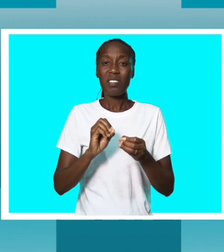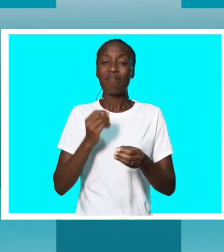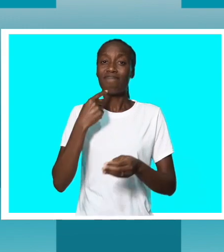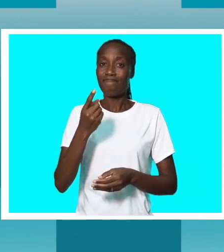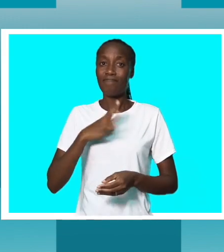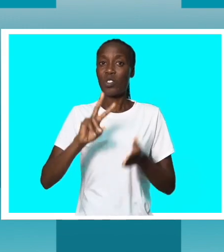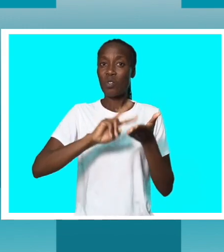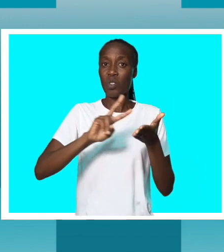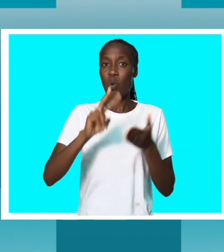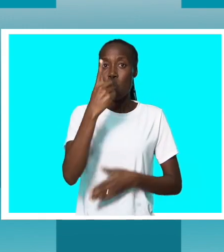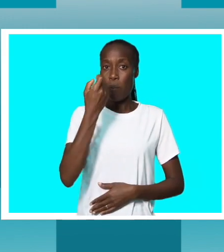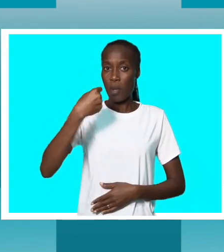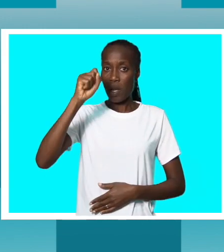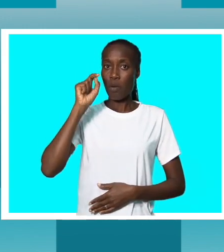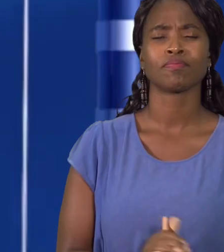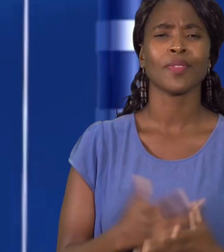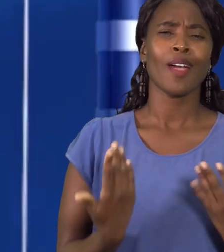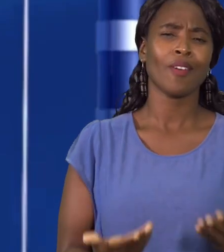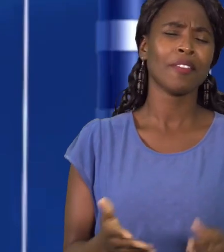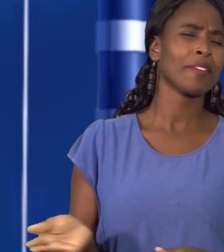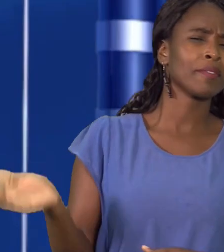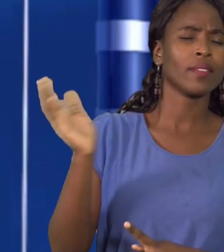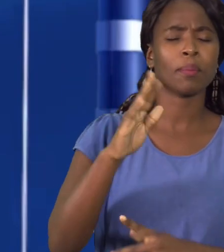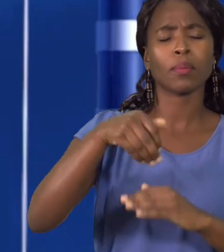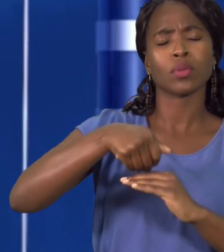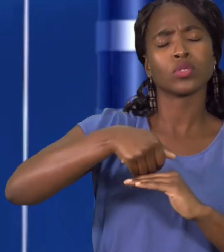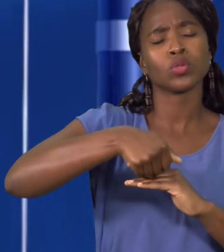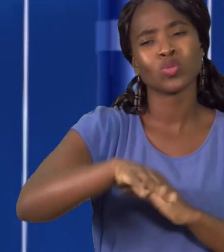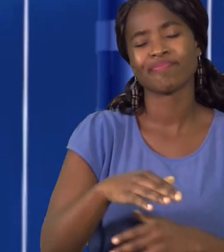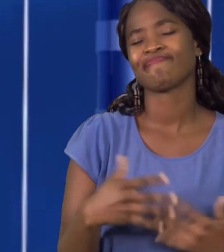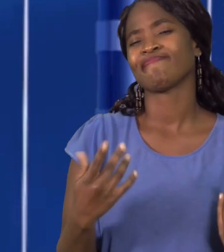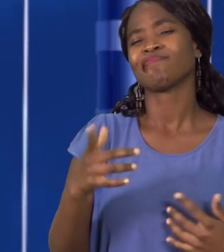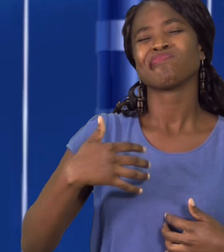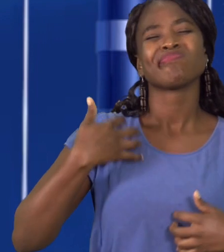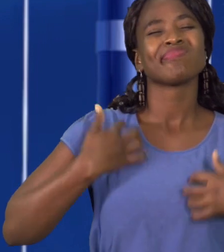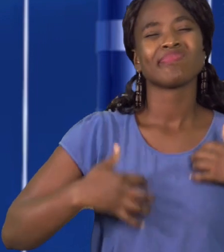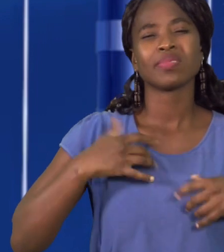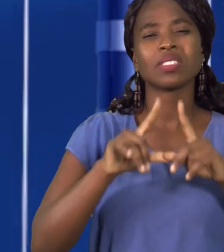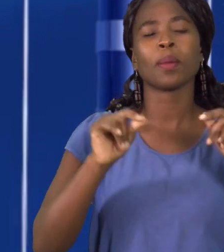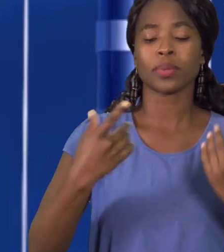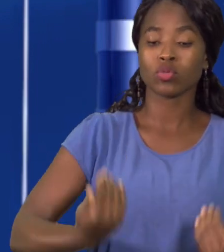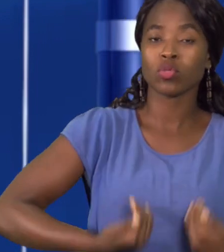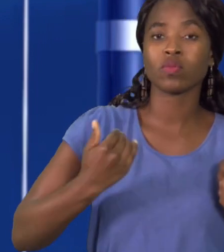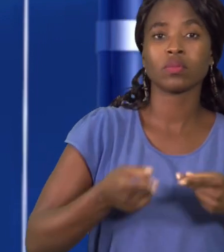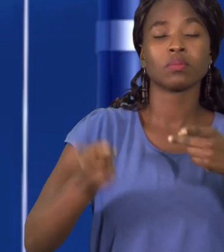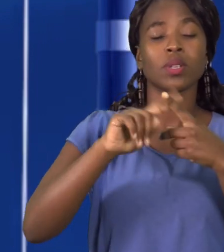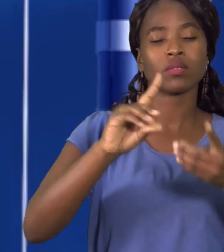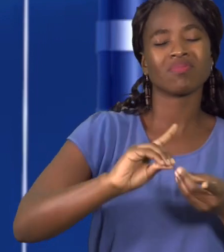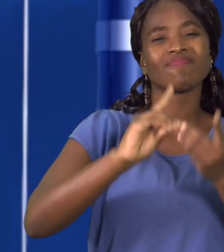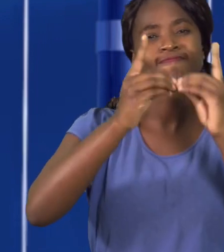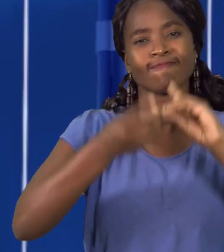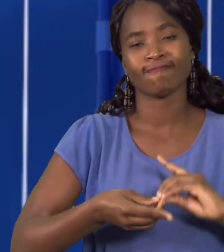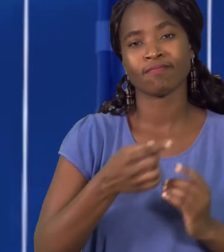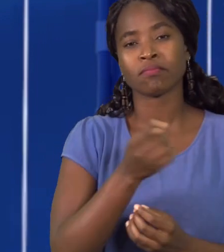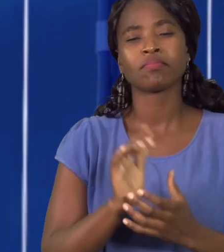terá um valor de cerca de 1 milhão de euros. Vamos agora abordar um assunto que continua a preocupar adolescentes e